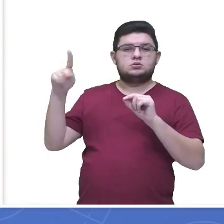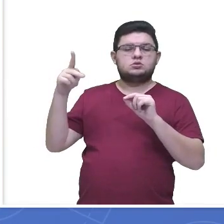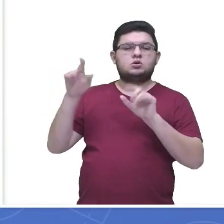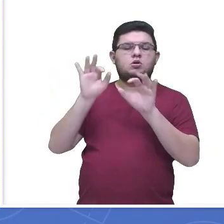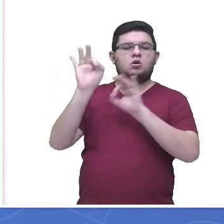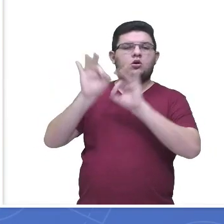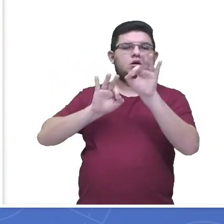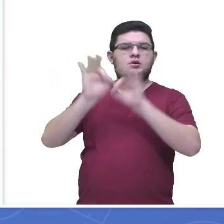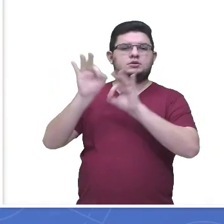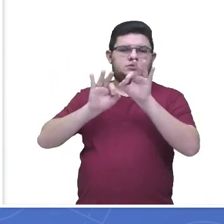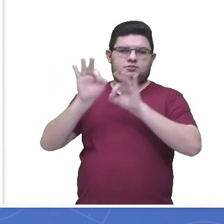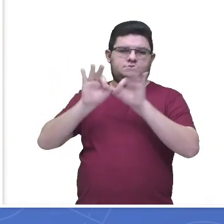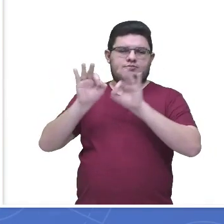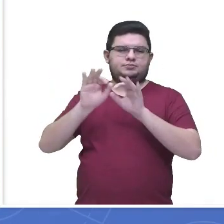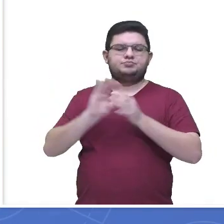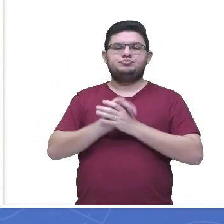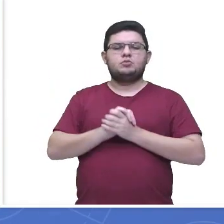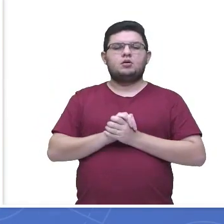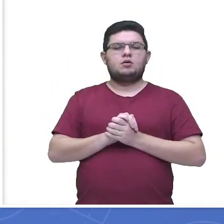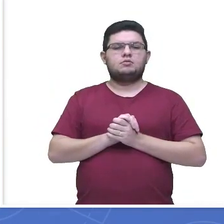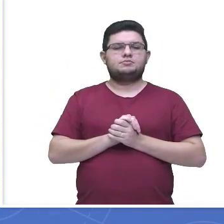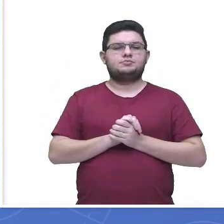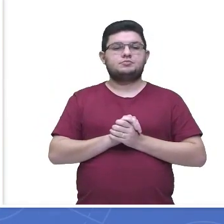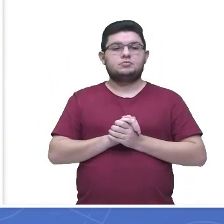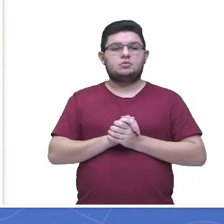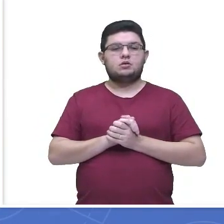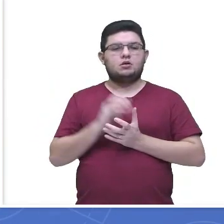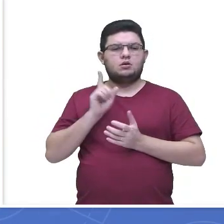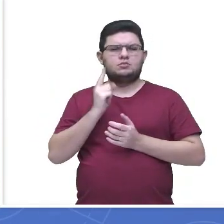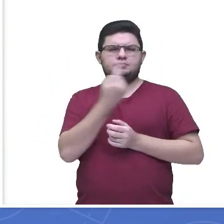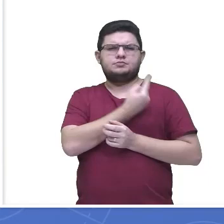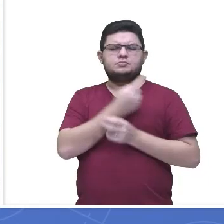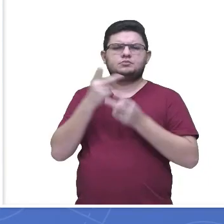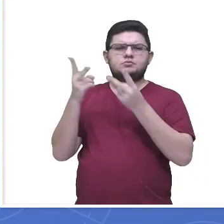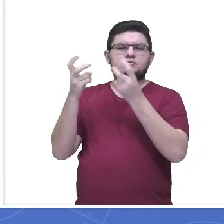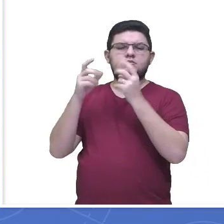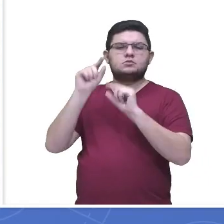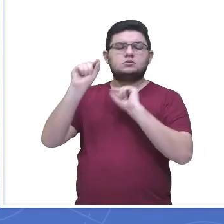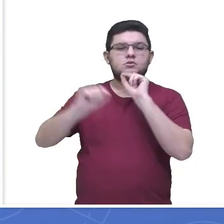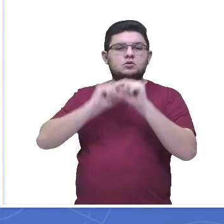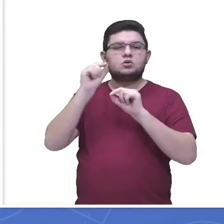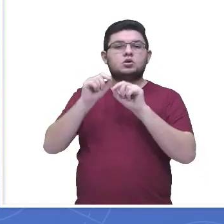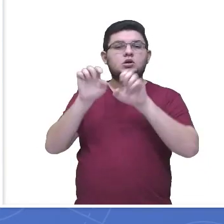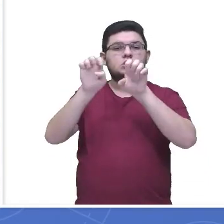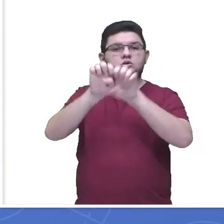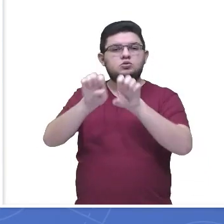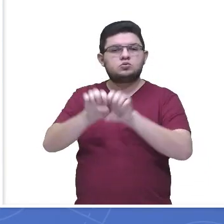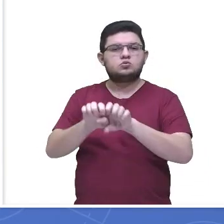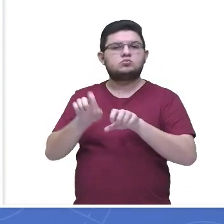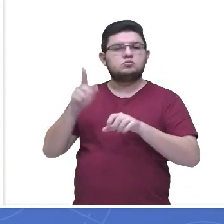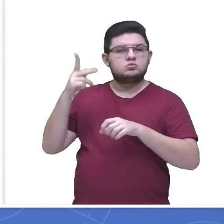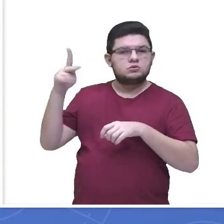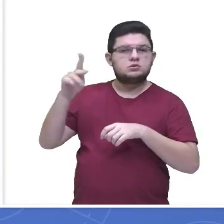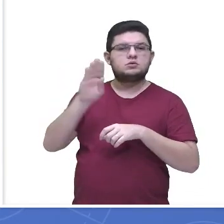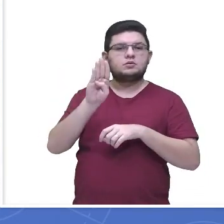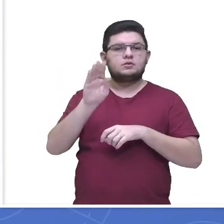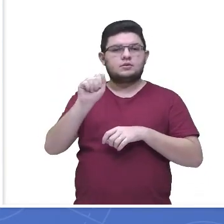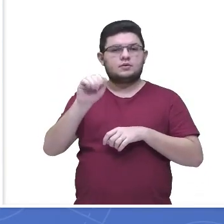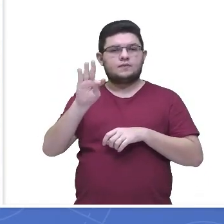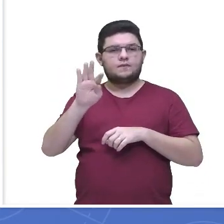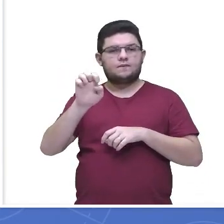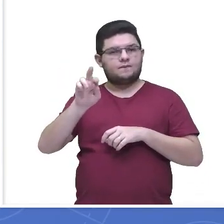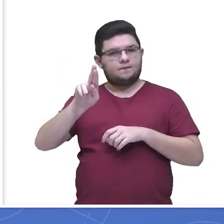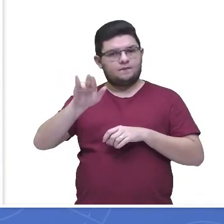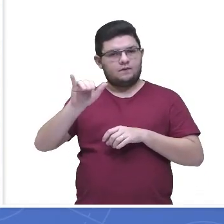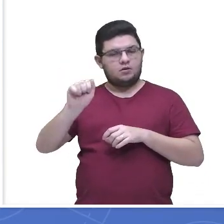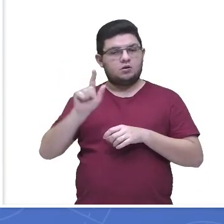observar, certo? Então, olha só, a gente pôde observar um pouquinho mais aí da estrutura das bactérias, certo? A gente